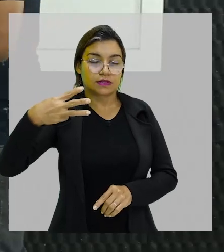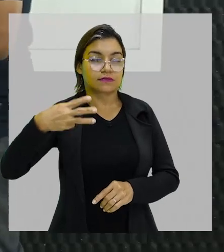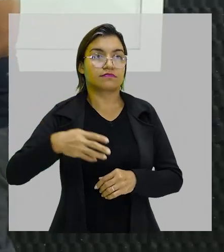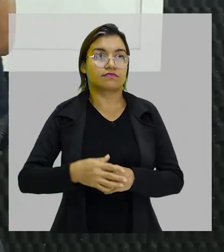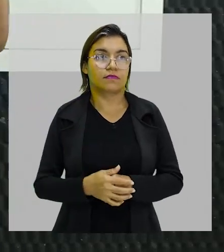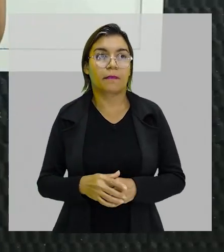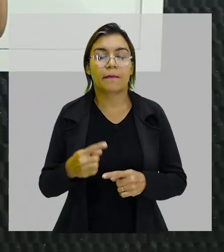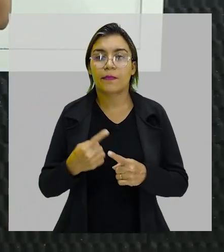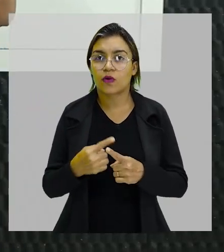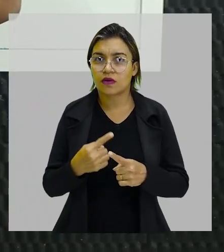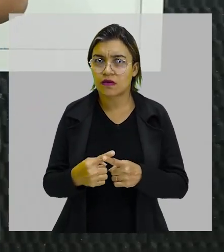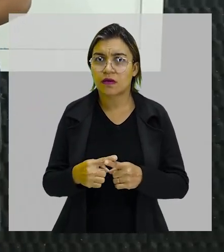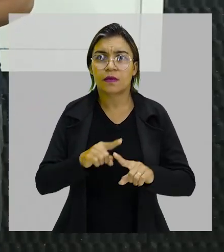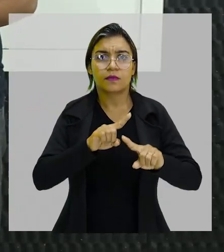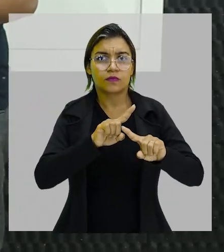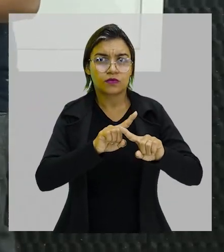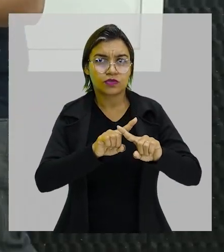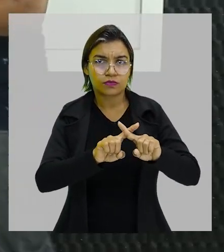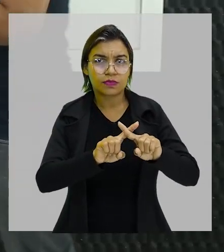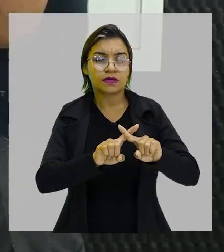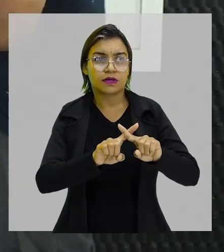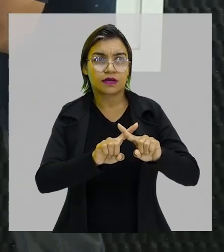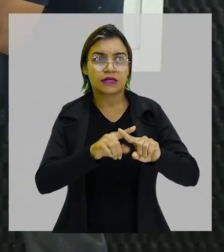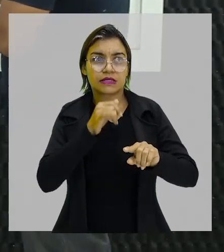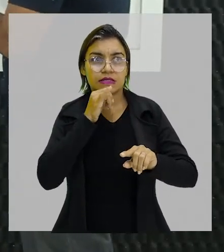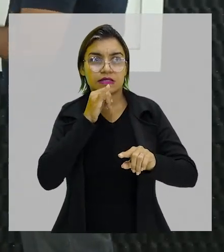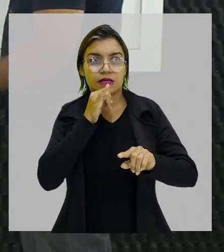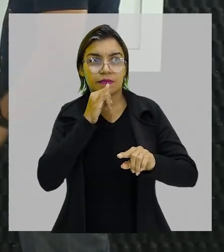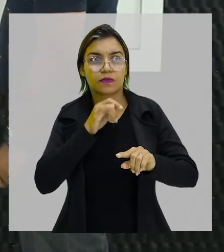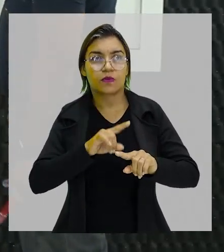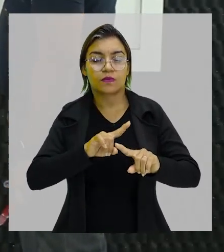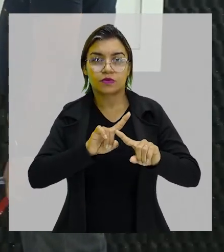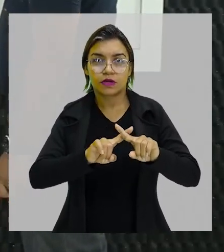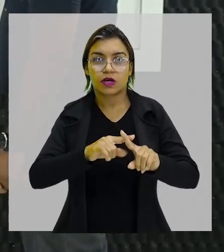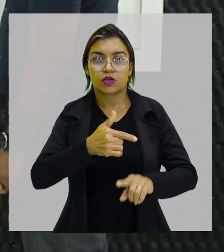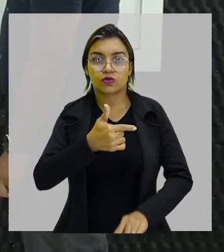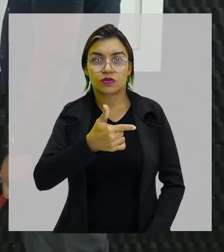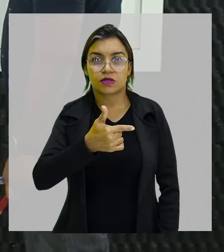o 290 apenas com 82. Então,